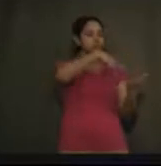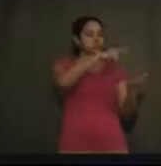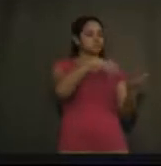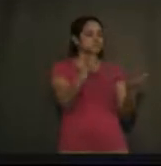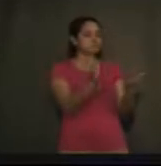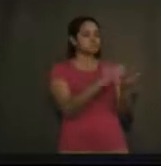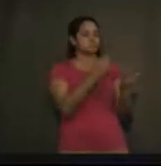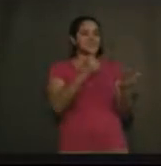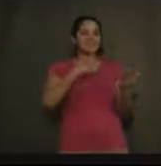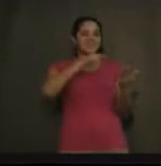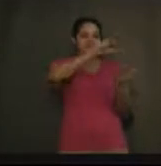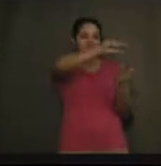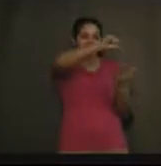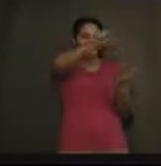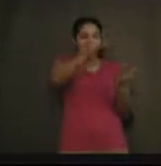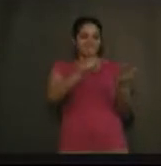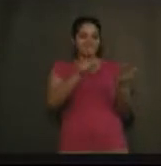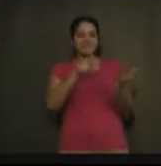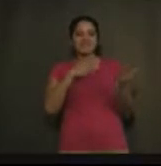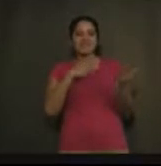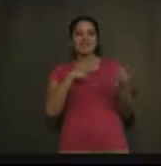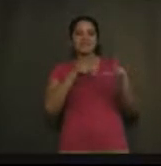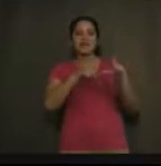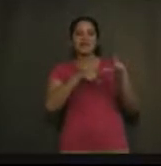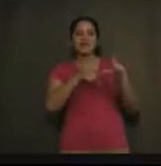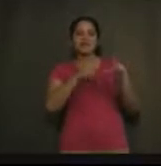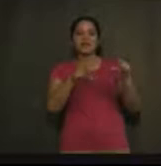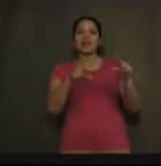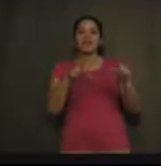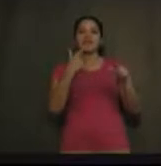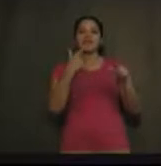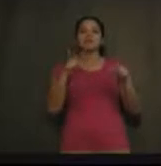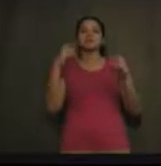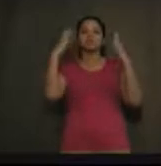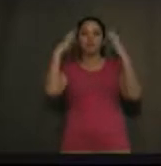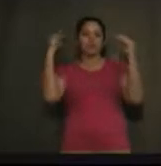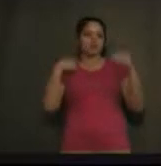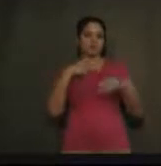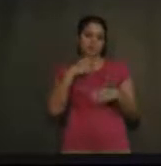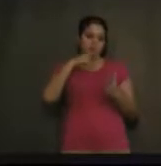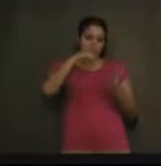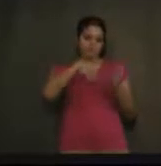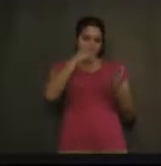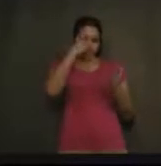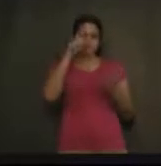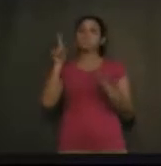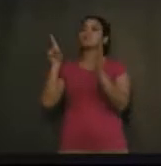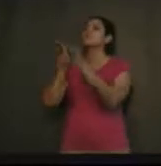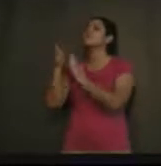da revista, em sueco. Eu perguntei ao pessoal o que significava, está escrito na margem,